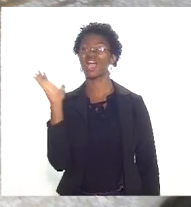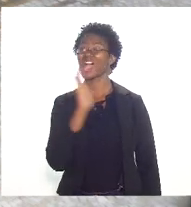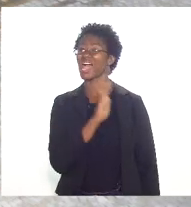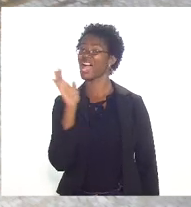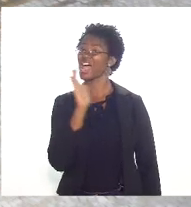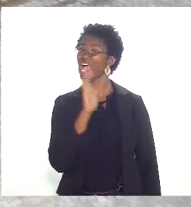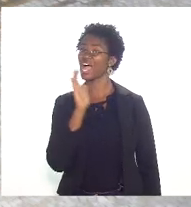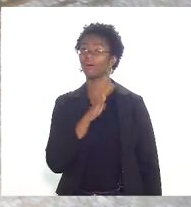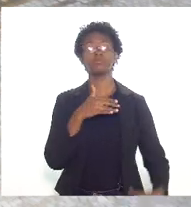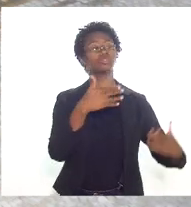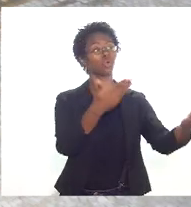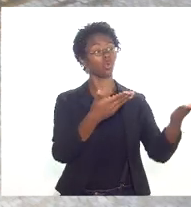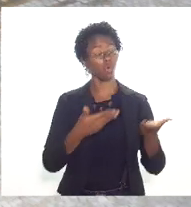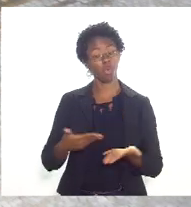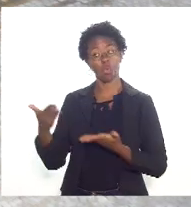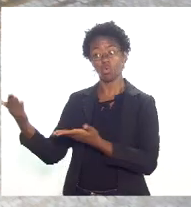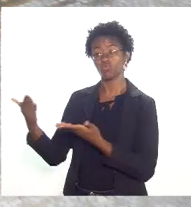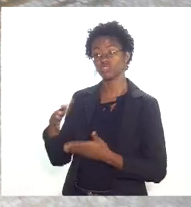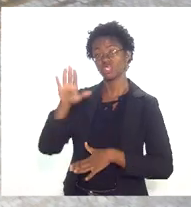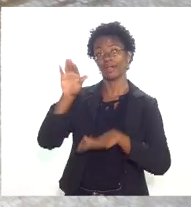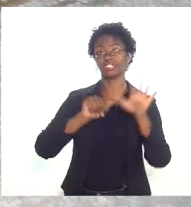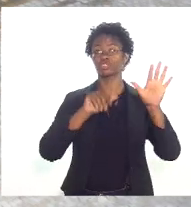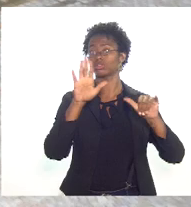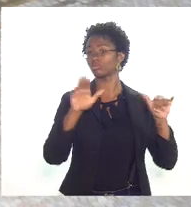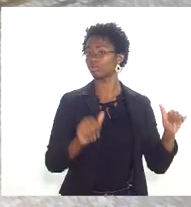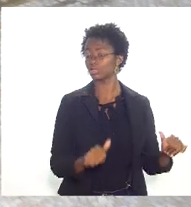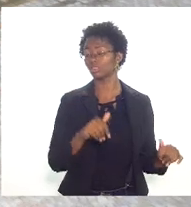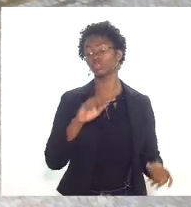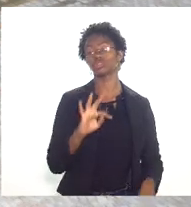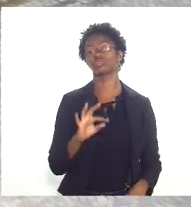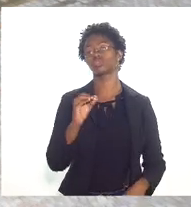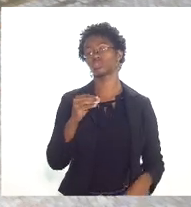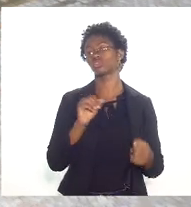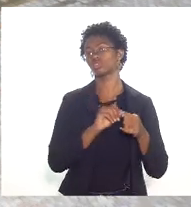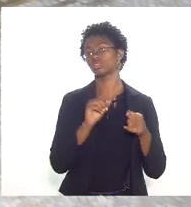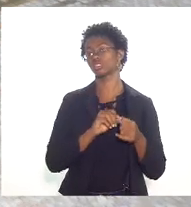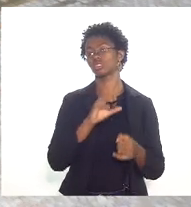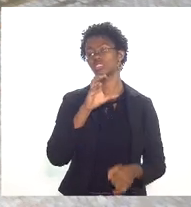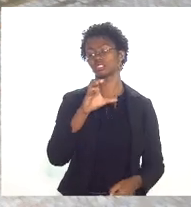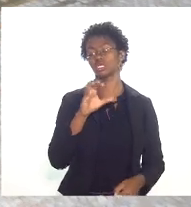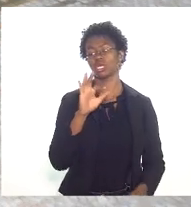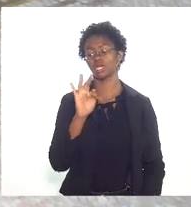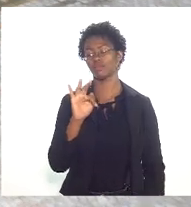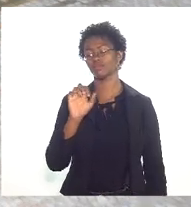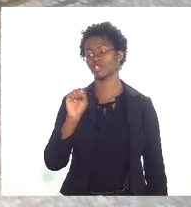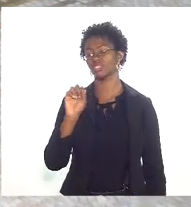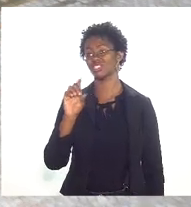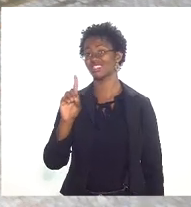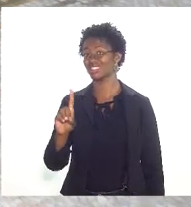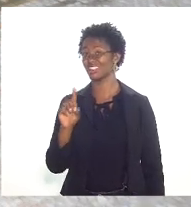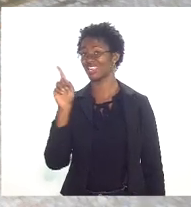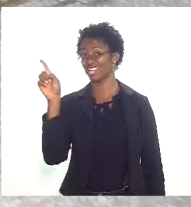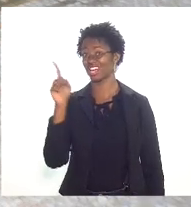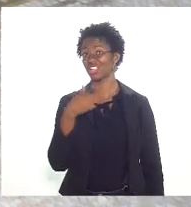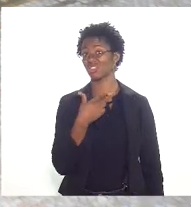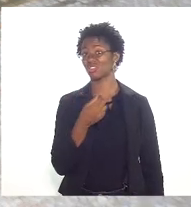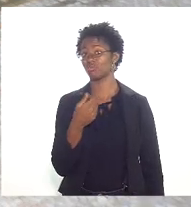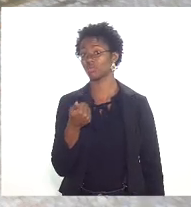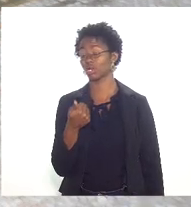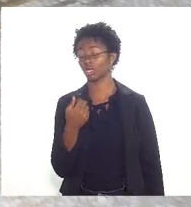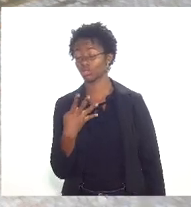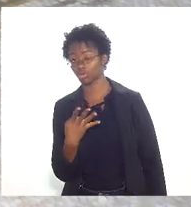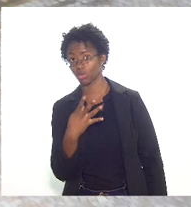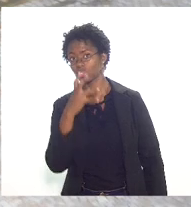sejam convocados aqueles que fizeram cfsd 2014 que sejam revistas as